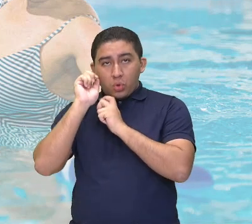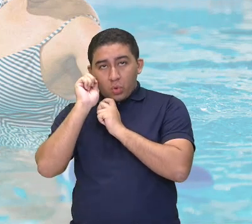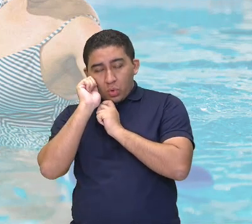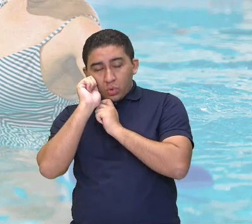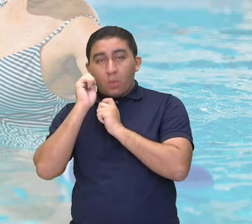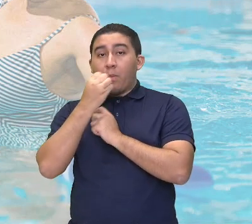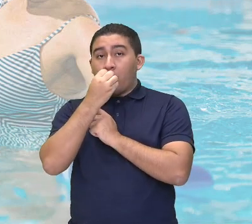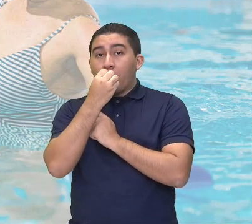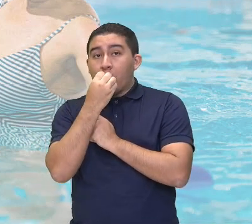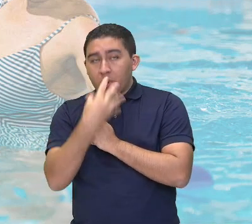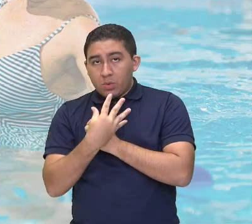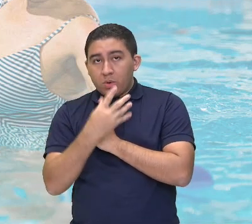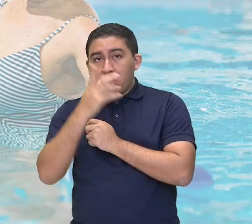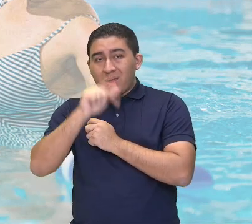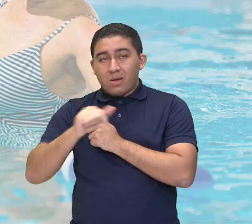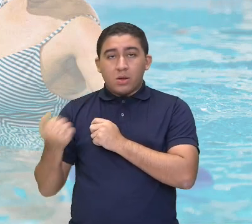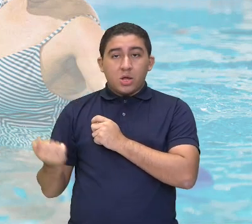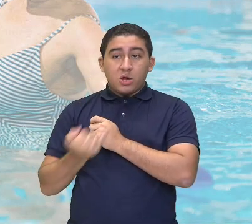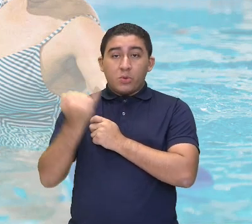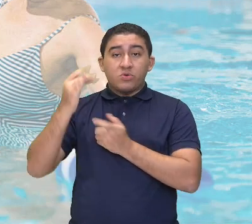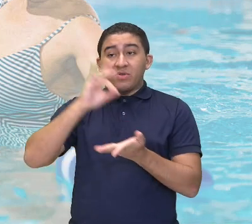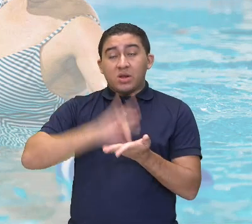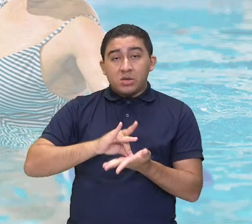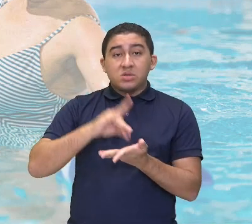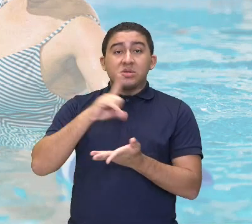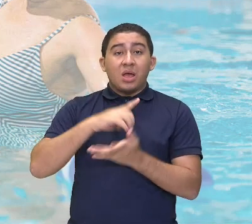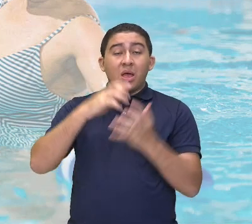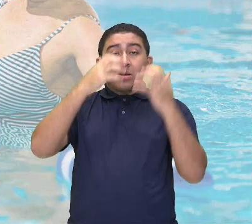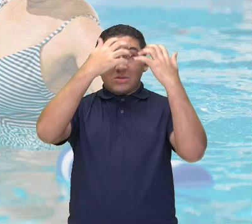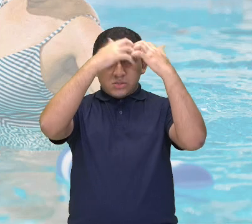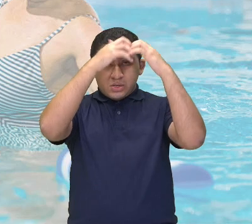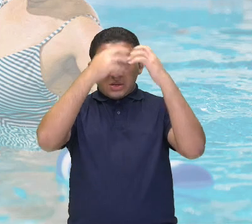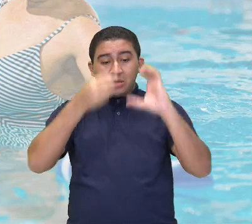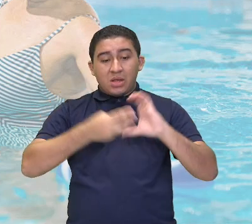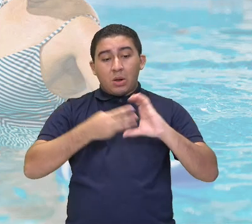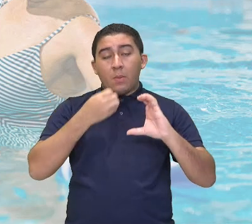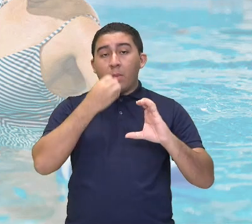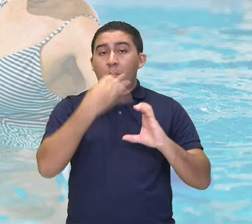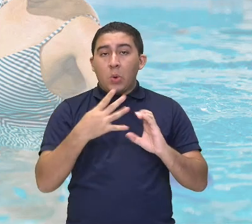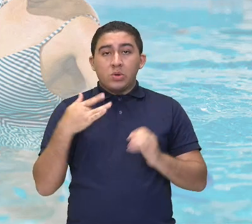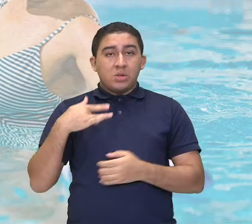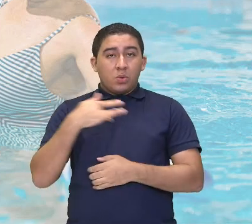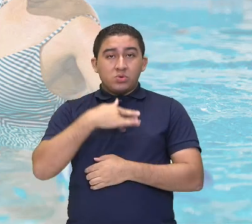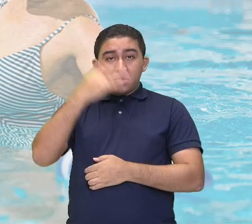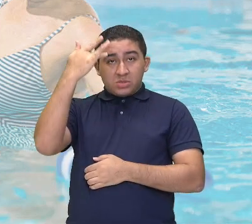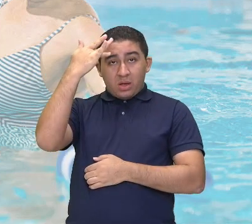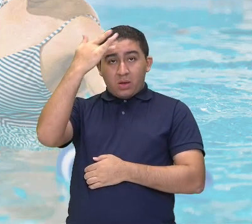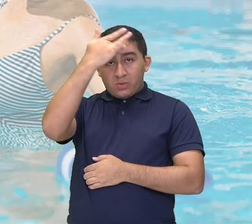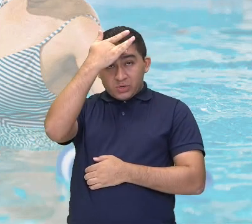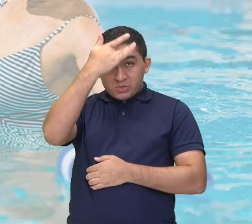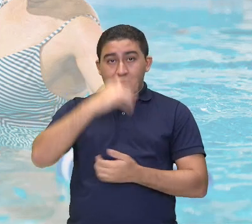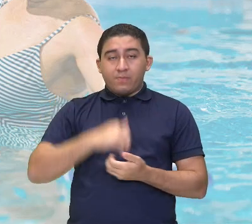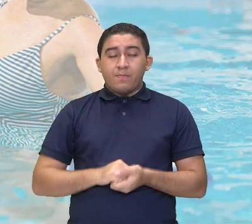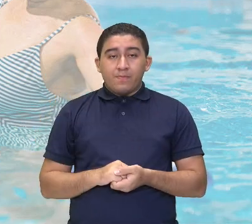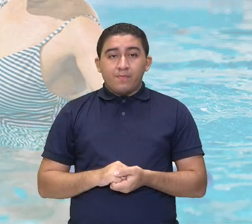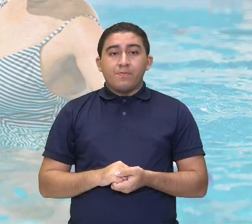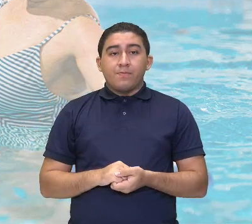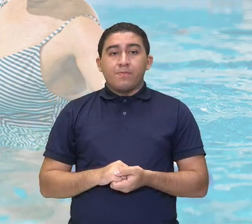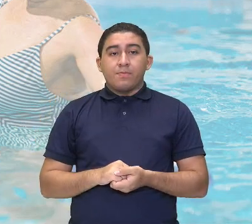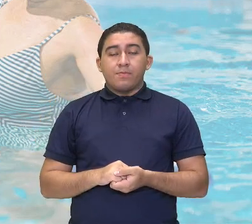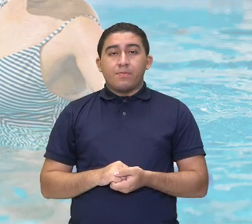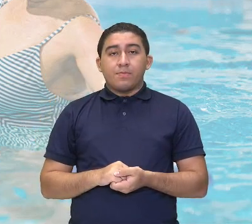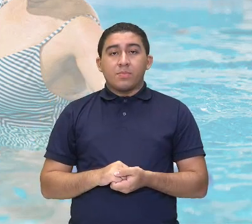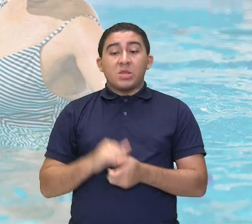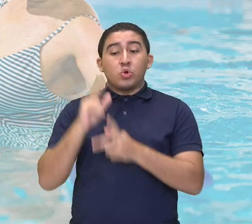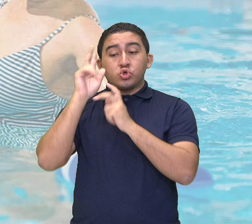é essencial para a regeneração celular e a saúde cerebral, né? Então, como eu disse anteriormente, um sono de